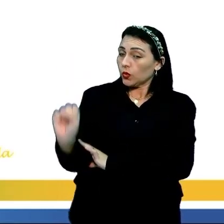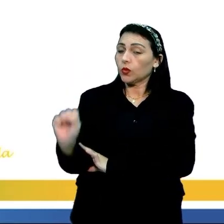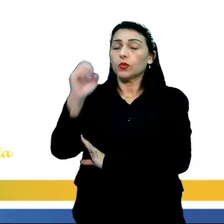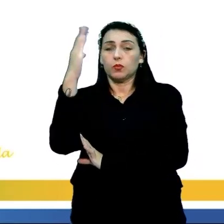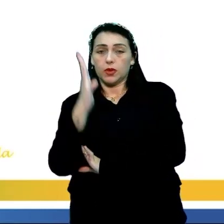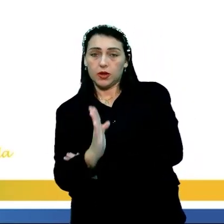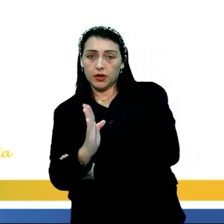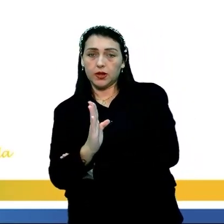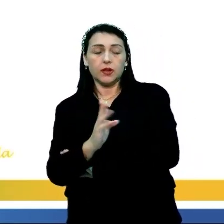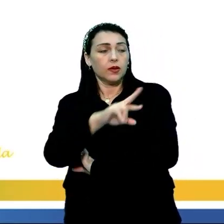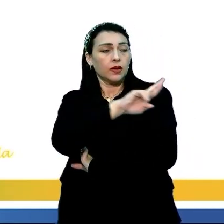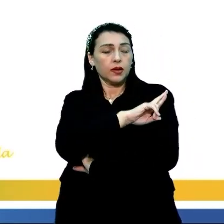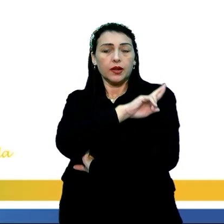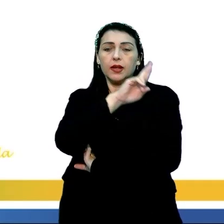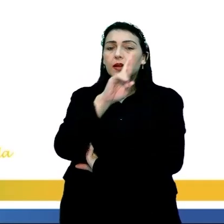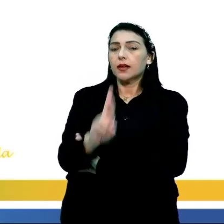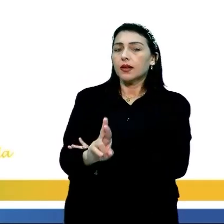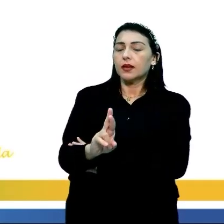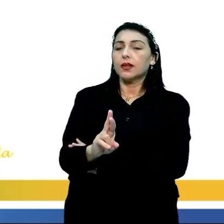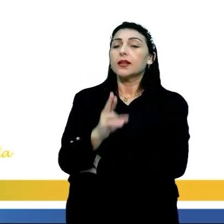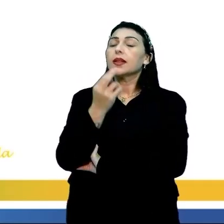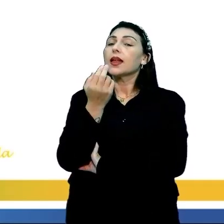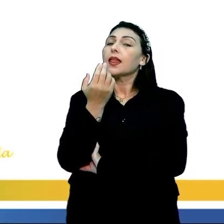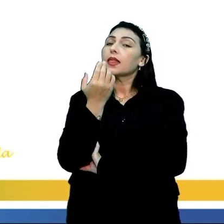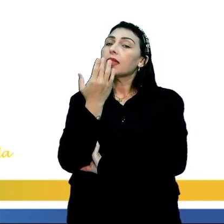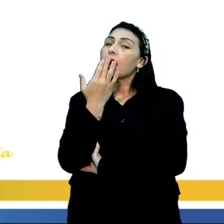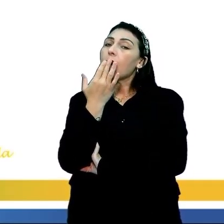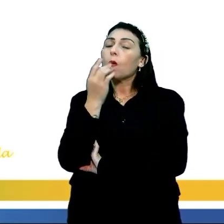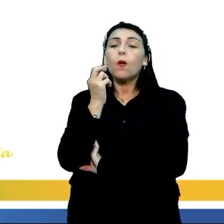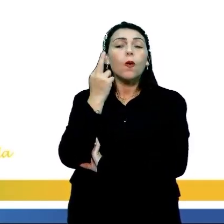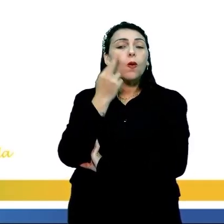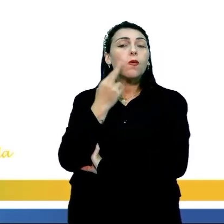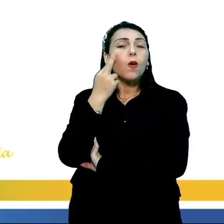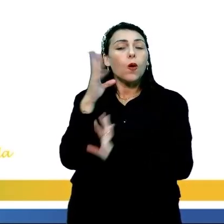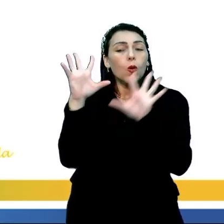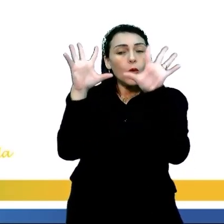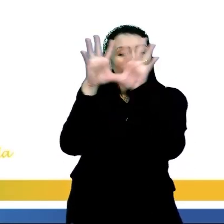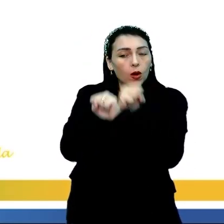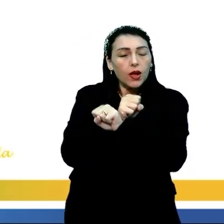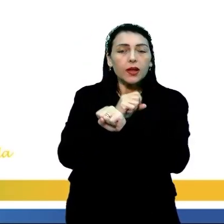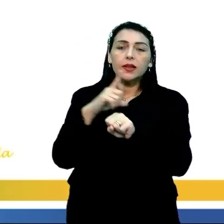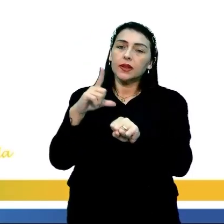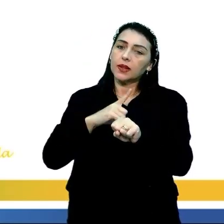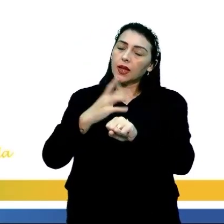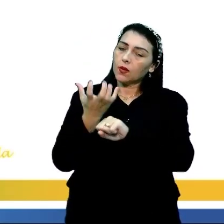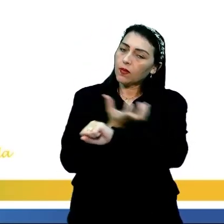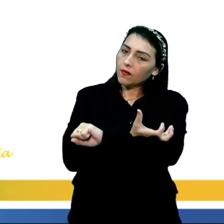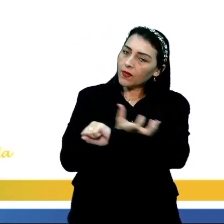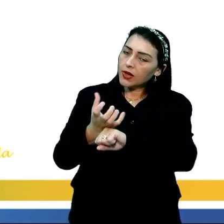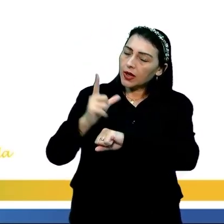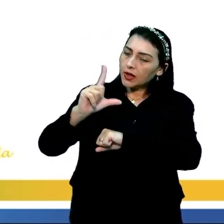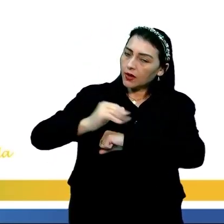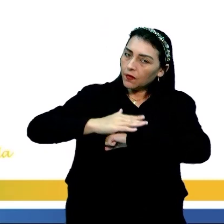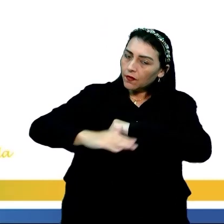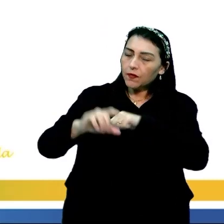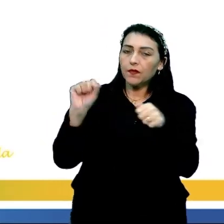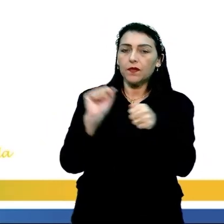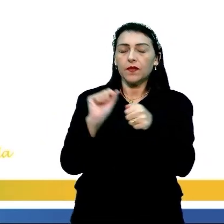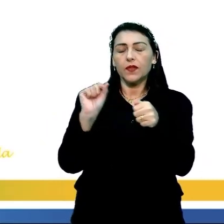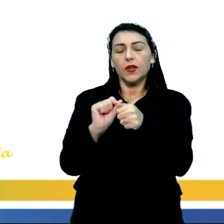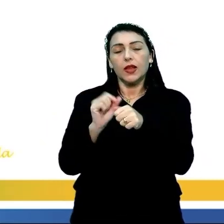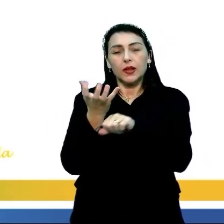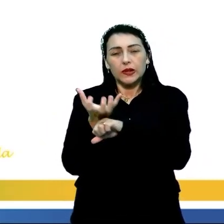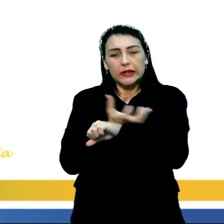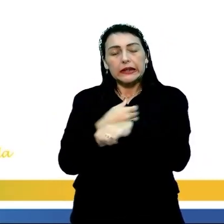Brasil, representado aí na cor rosa, rosa escuro. A gente tem uma vegetação rasteira formada por